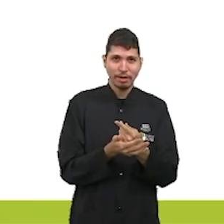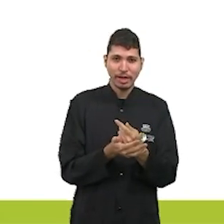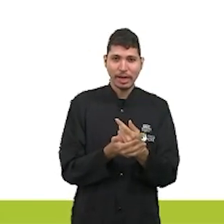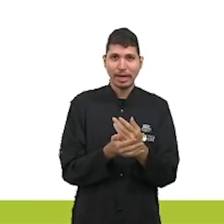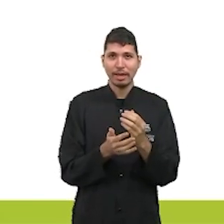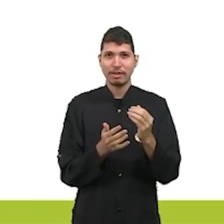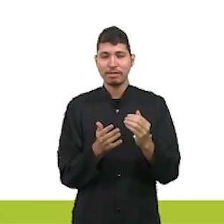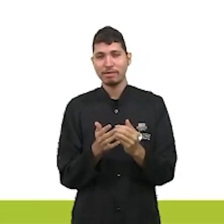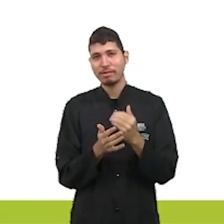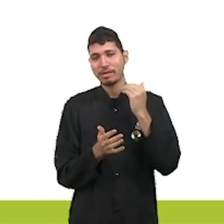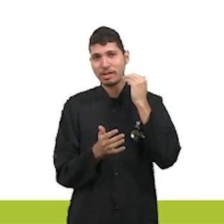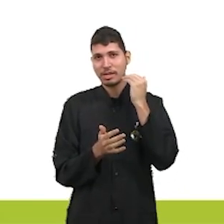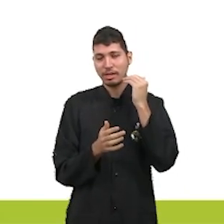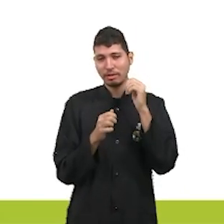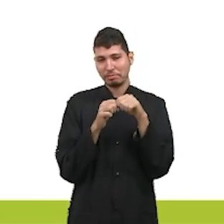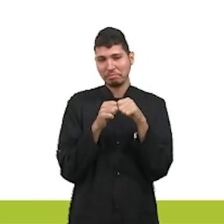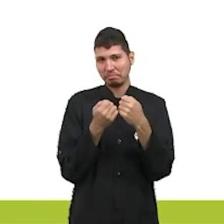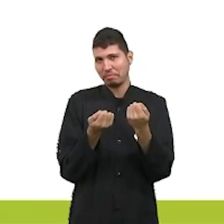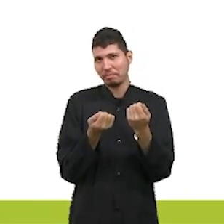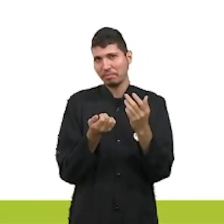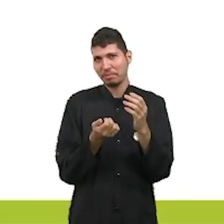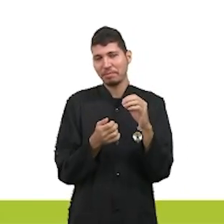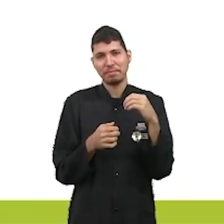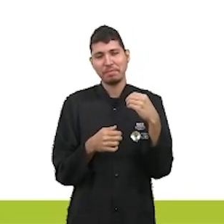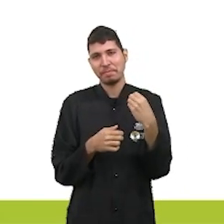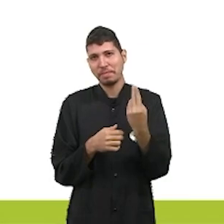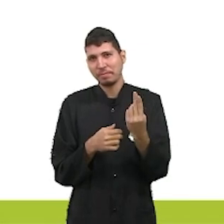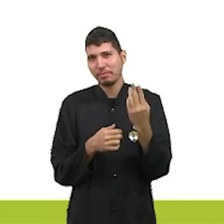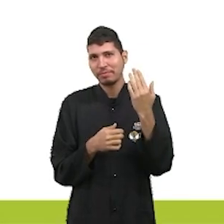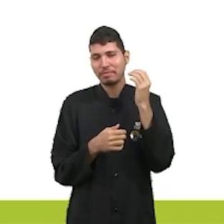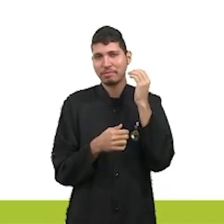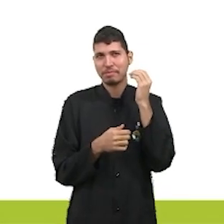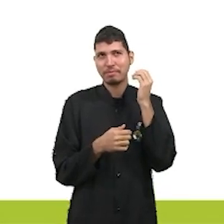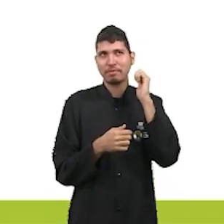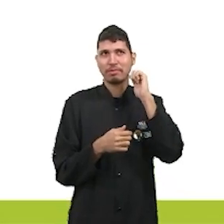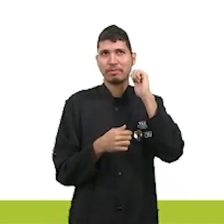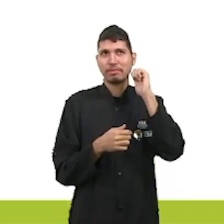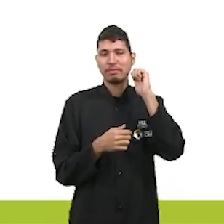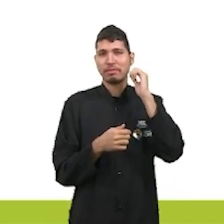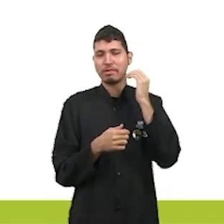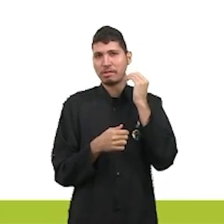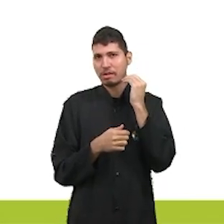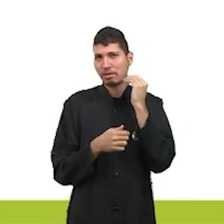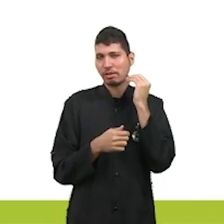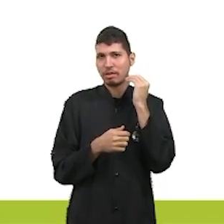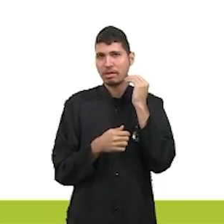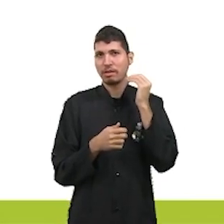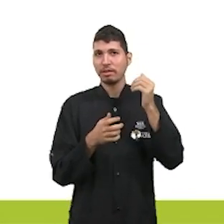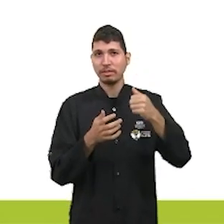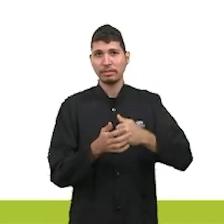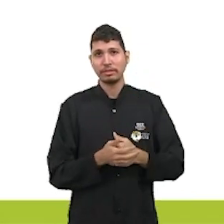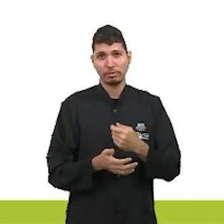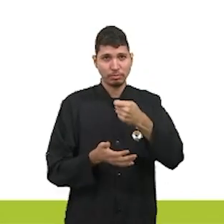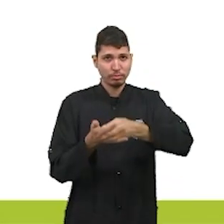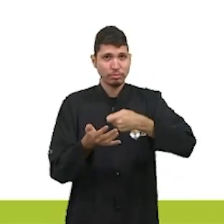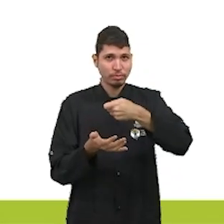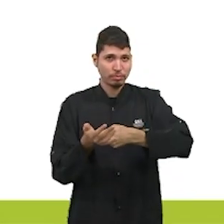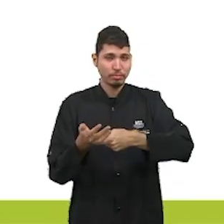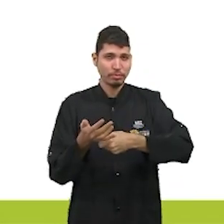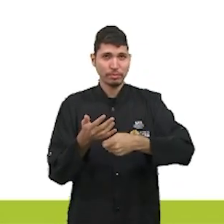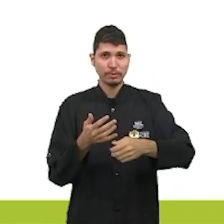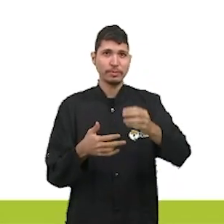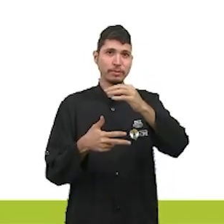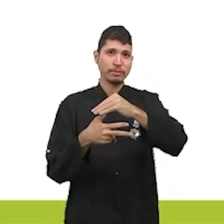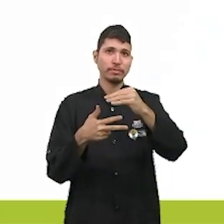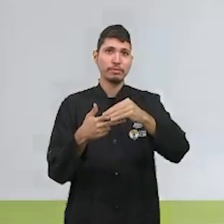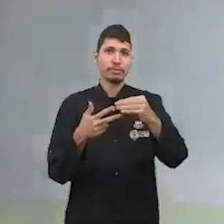Então, presta bem atenção. E é muito cobrado, tá? Essa parte aqui no Enem. Essa é a nossa primeira aula e as